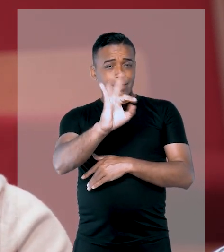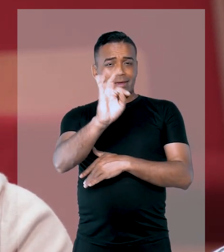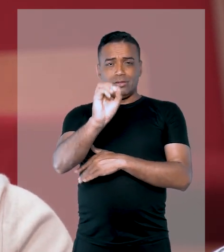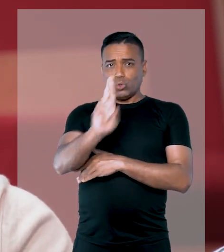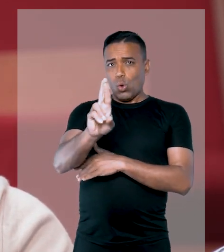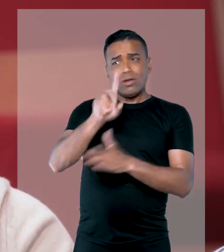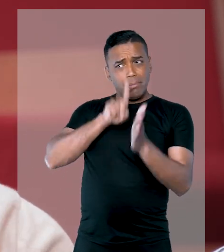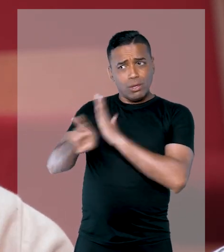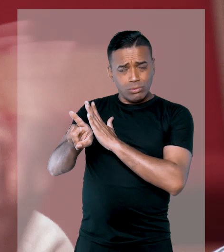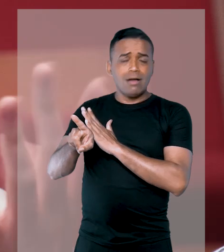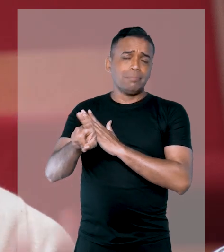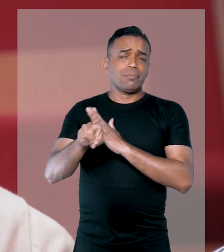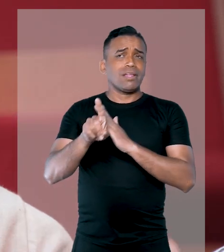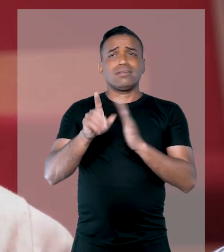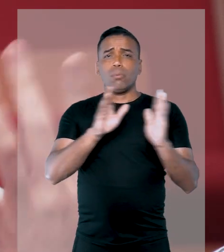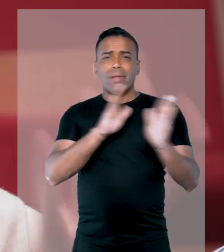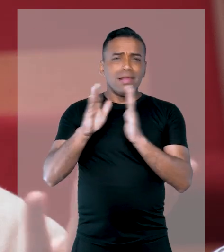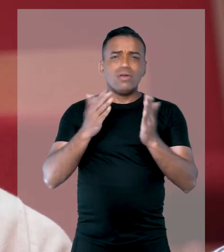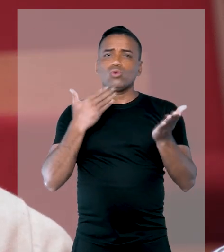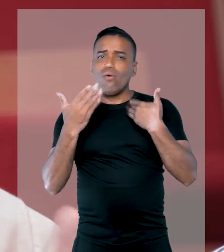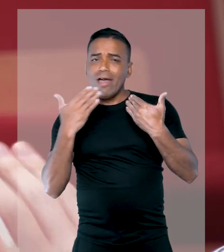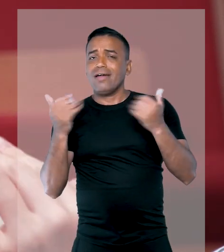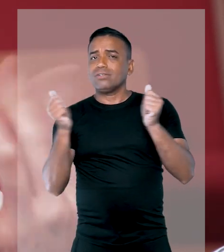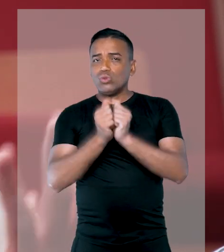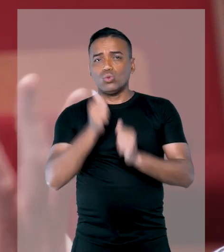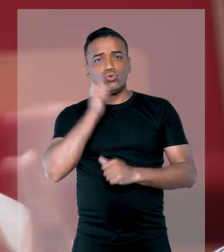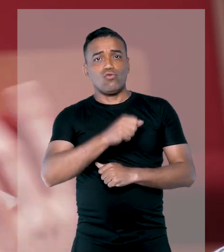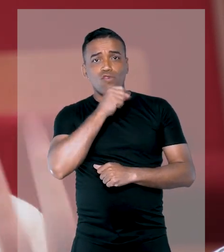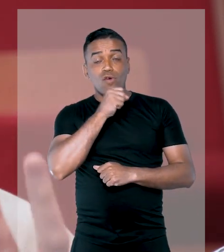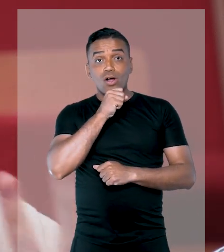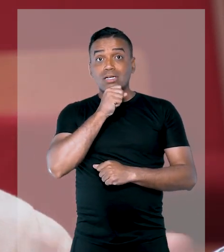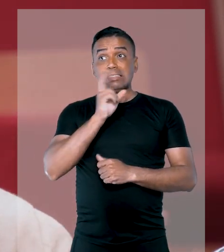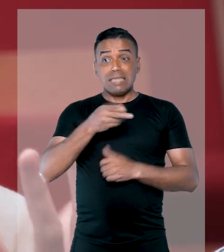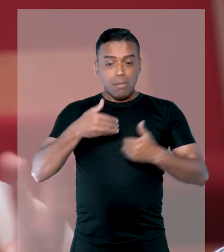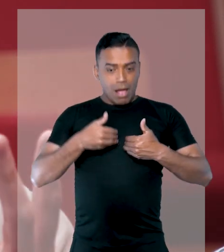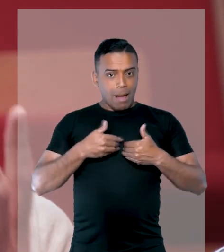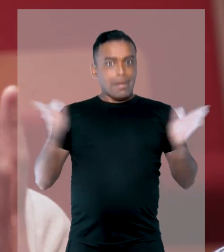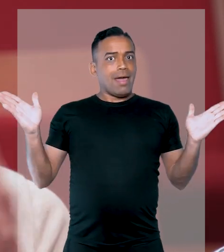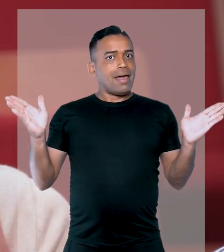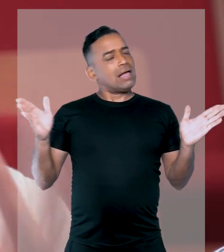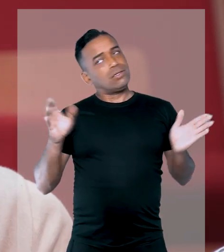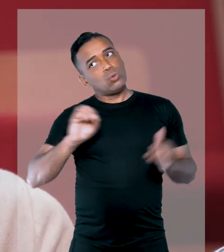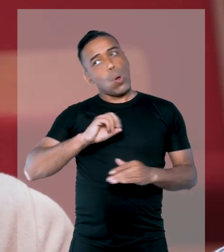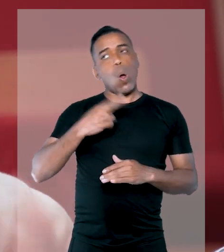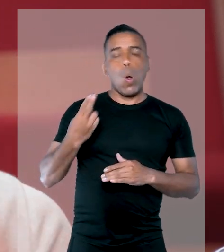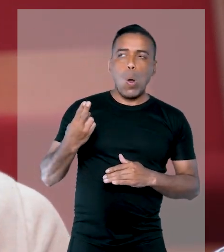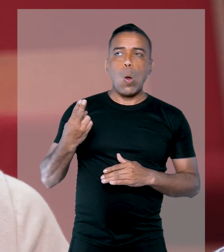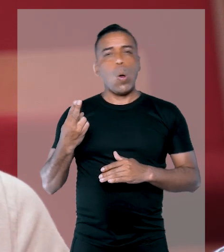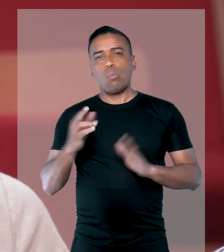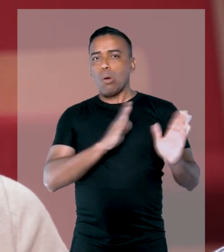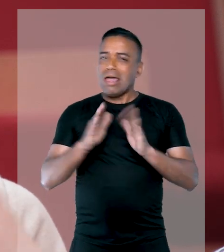perguntar para a Letícia se, durante as conversas que você teve com a sua avó, se ela sempre foi muito aberta ou se vocês chegaram em algum ponto da conversa que teve